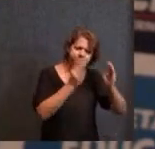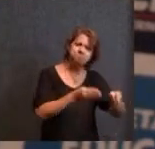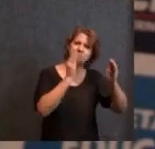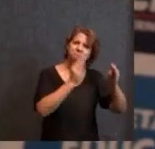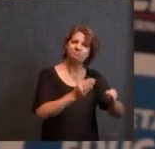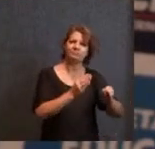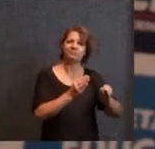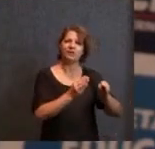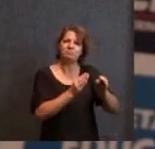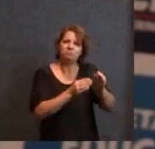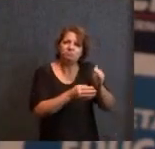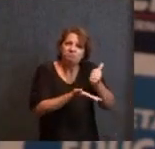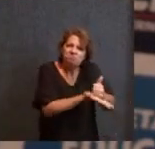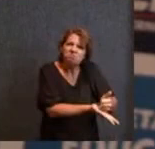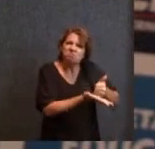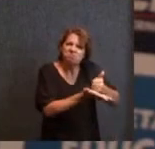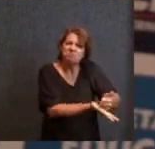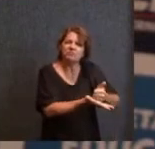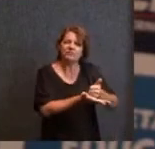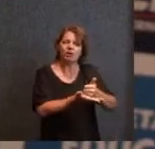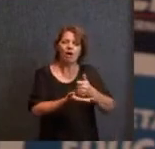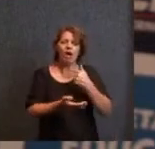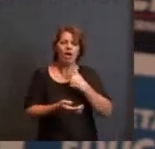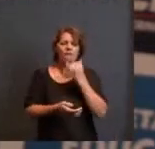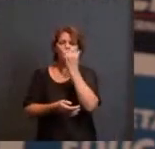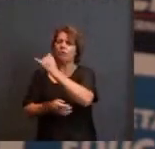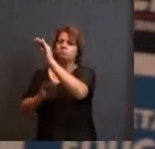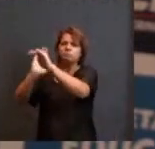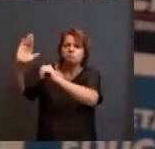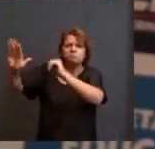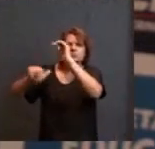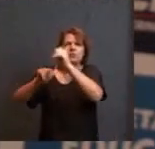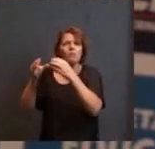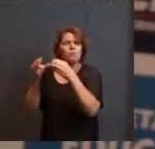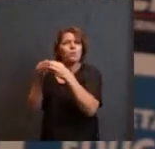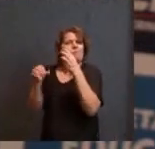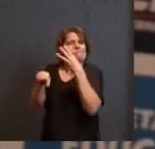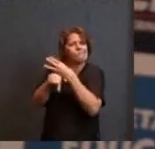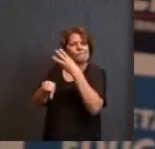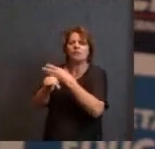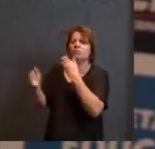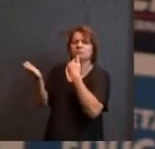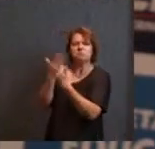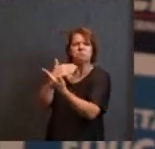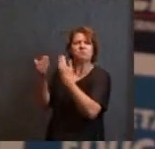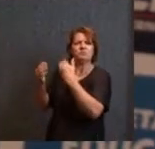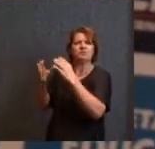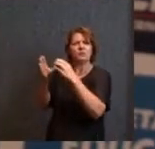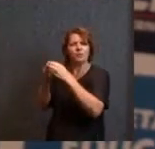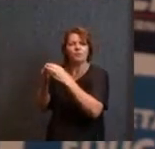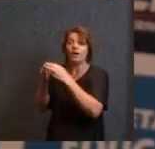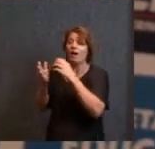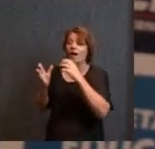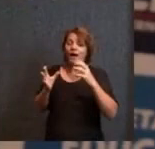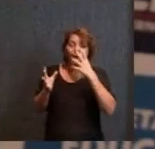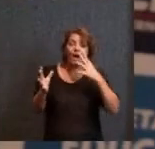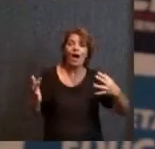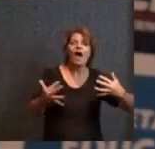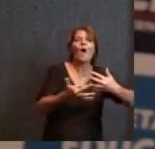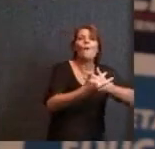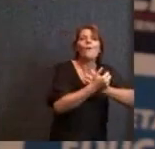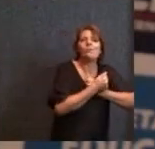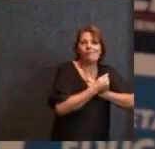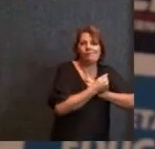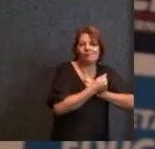eu recomendei a todos os diretores, e pelo que eu tenho acompanhado nos grupos, estão assim procedendo, que acolhesse primeiro a família, que a